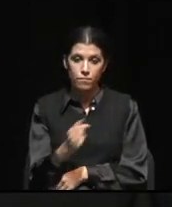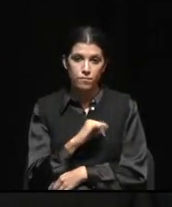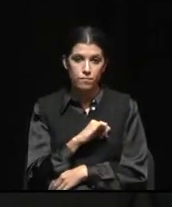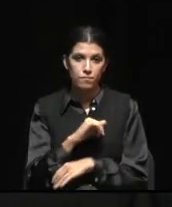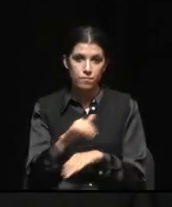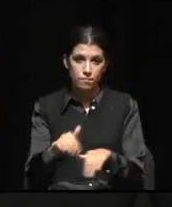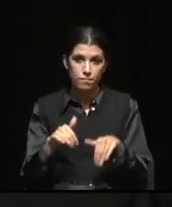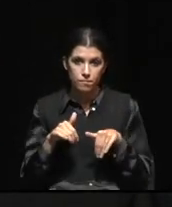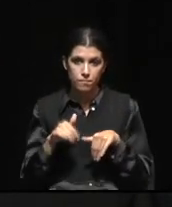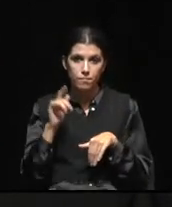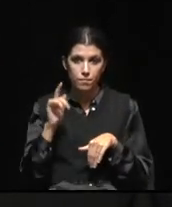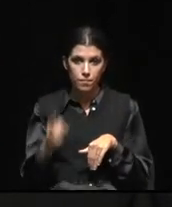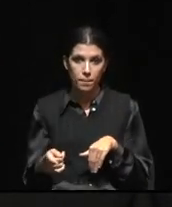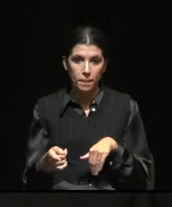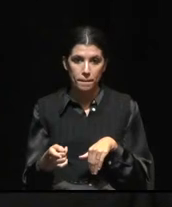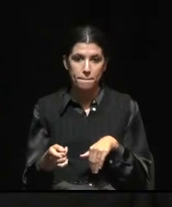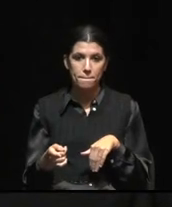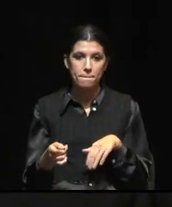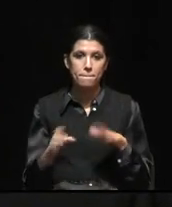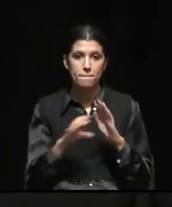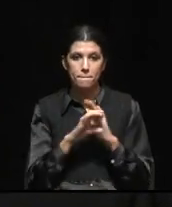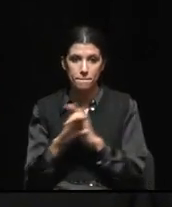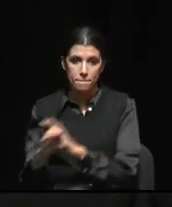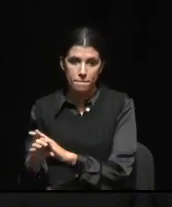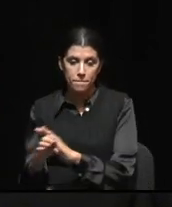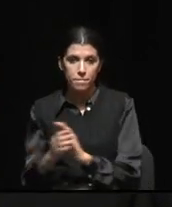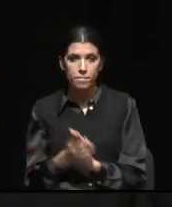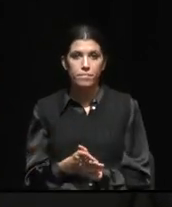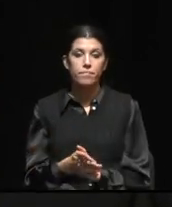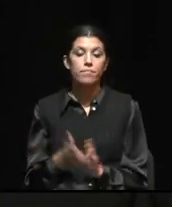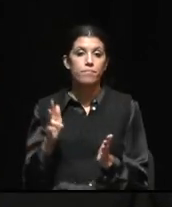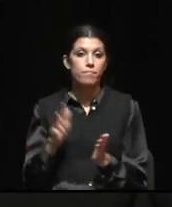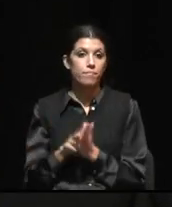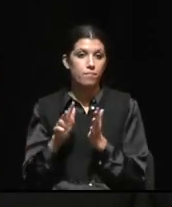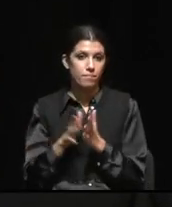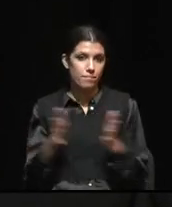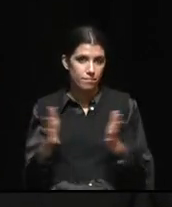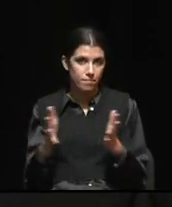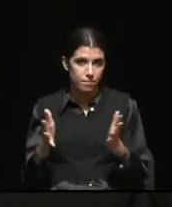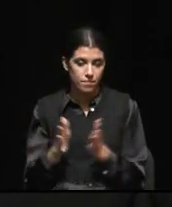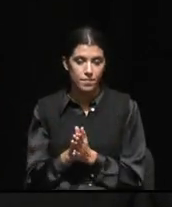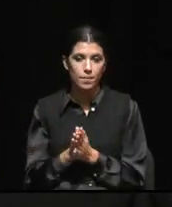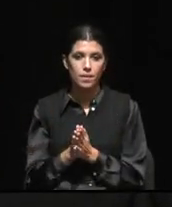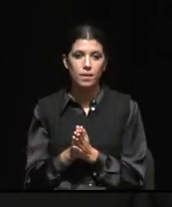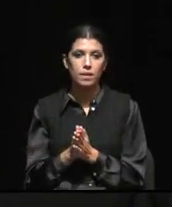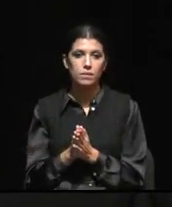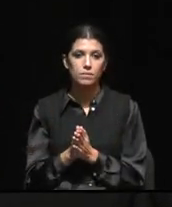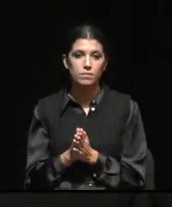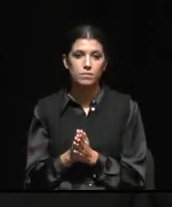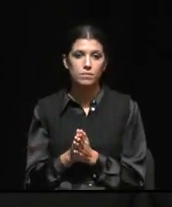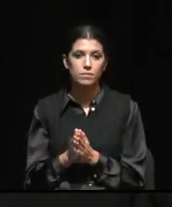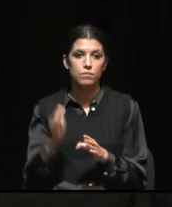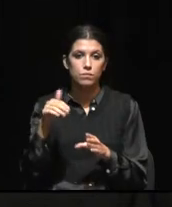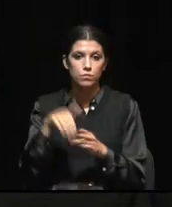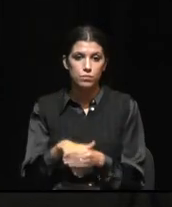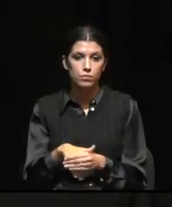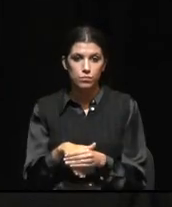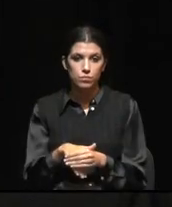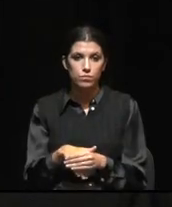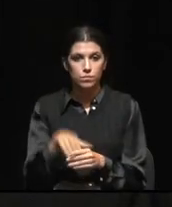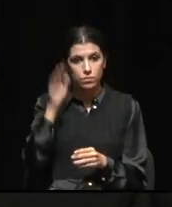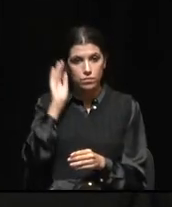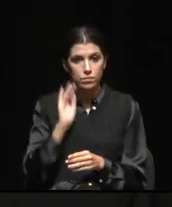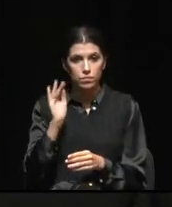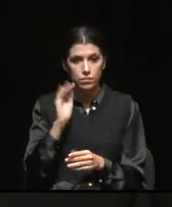quem se abstém o chega foi aprovado por maioria votamos o a